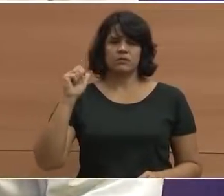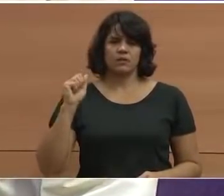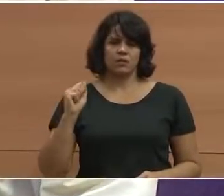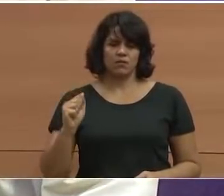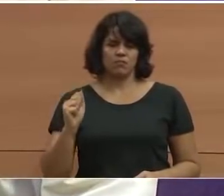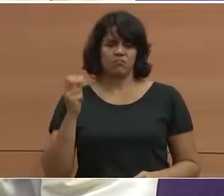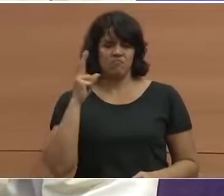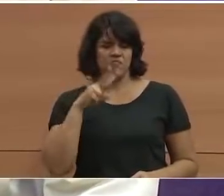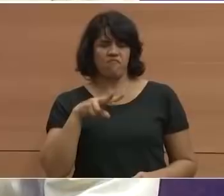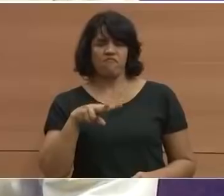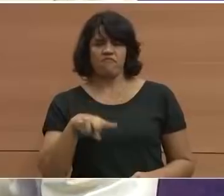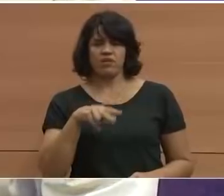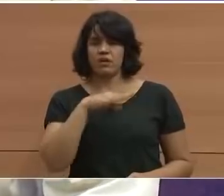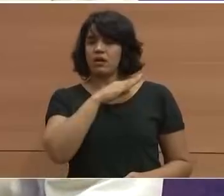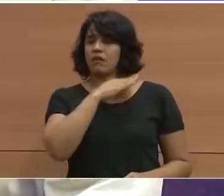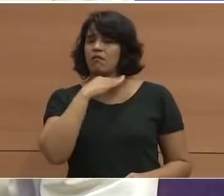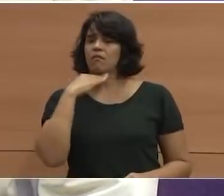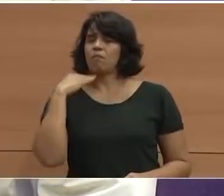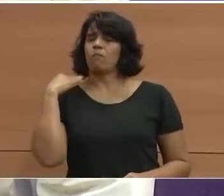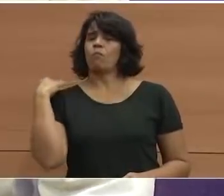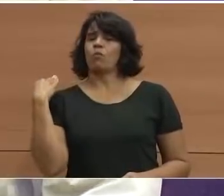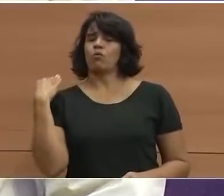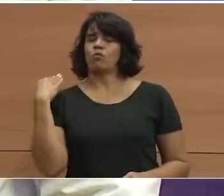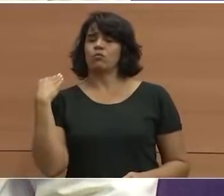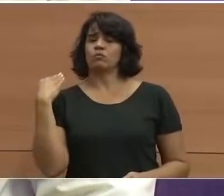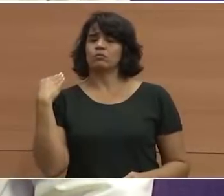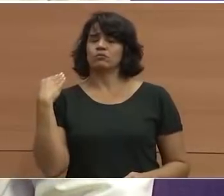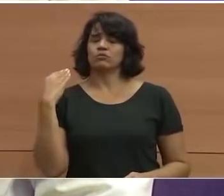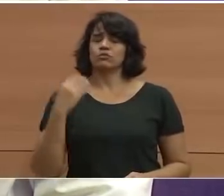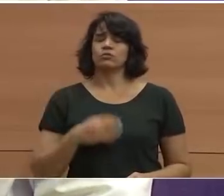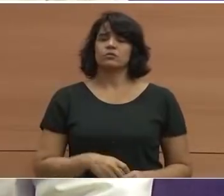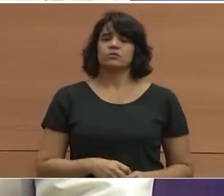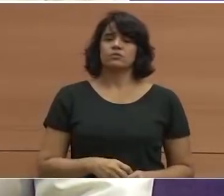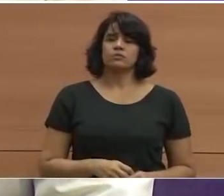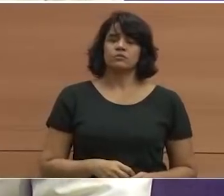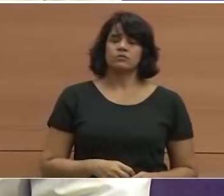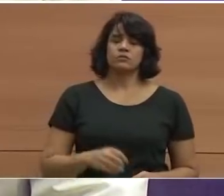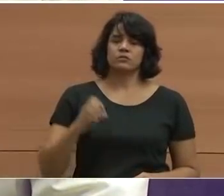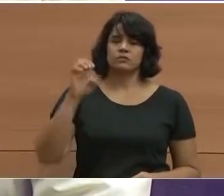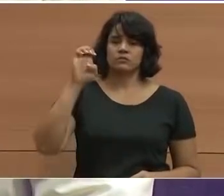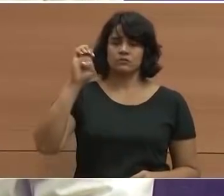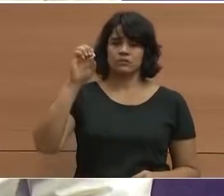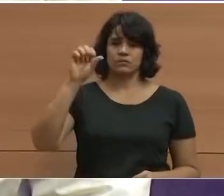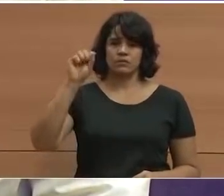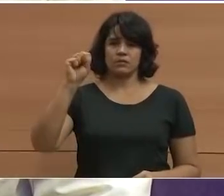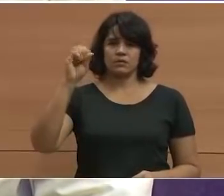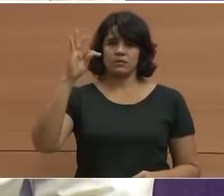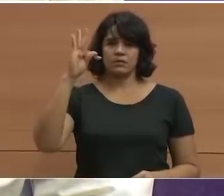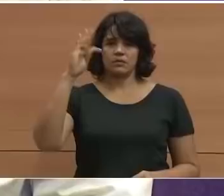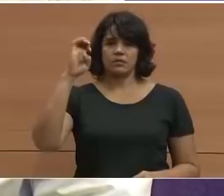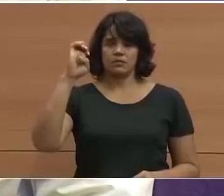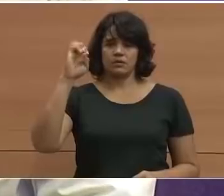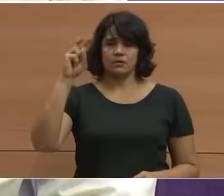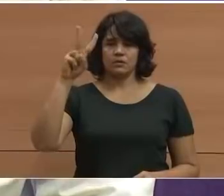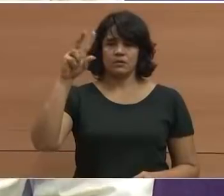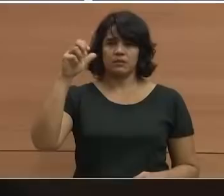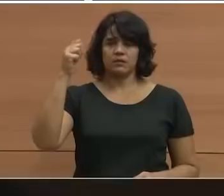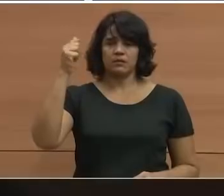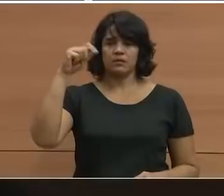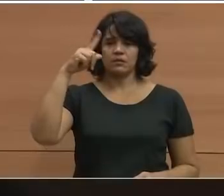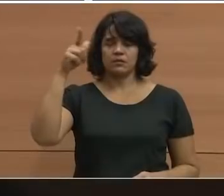grande perseguição contra a igreja em Jerusalém, e todos, exceto os apóstolos,